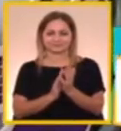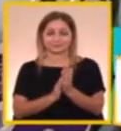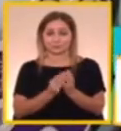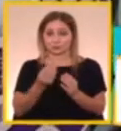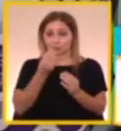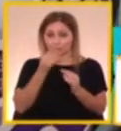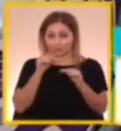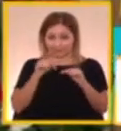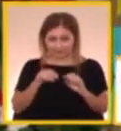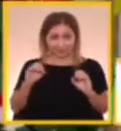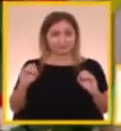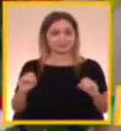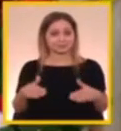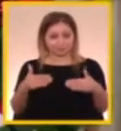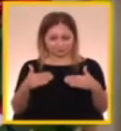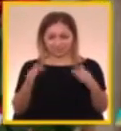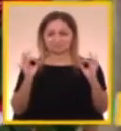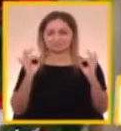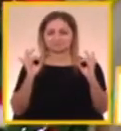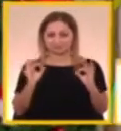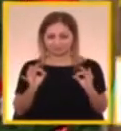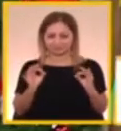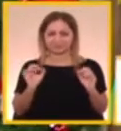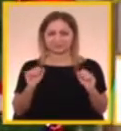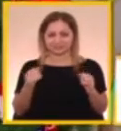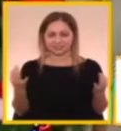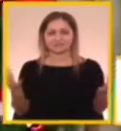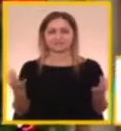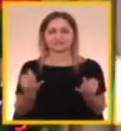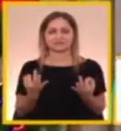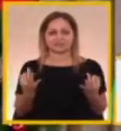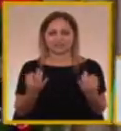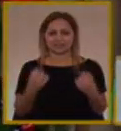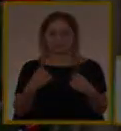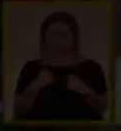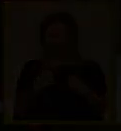Primeira, sim senhora! É de primeira, por acaso a comidinha aqui é de primeira e já vinha, que também já são horas.